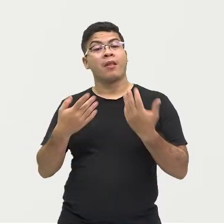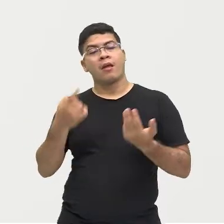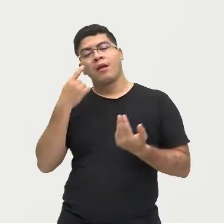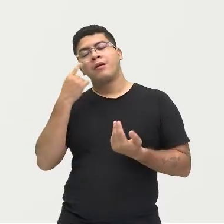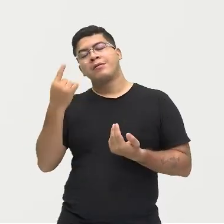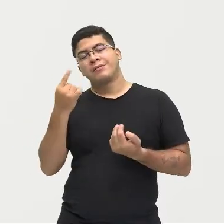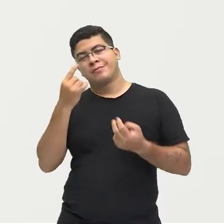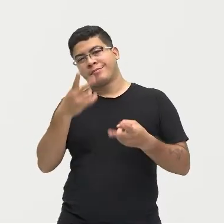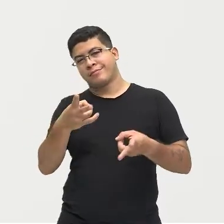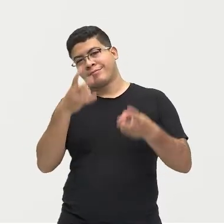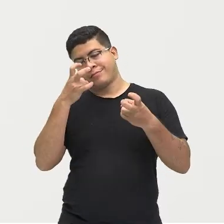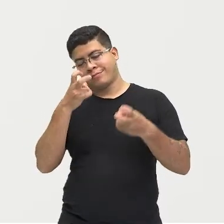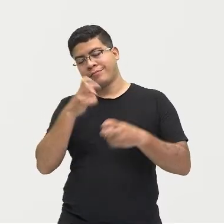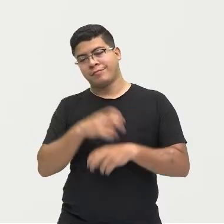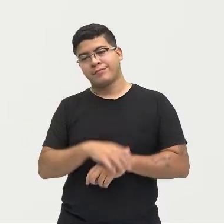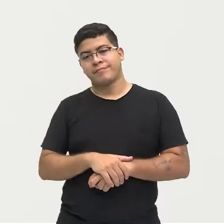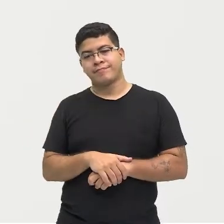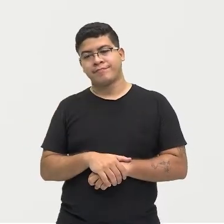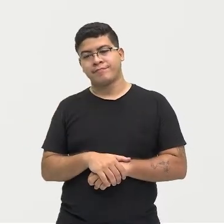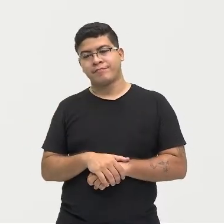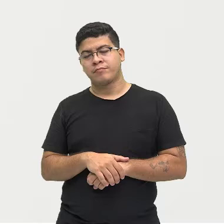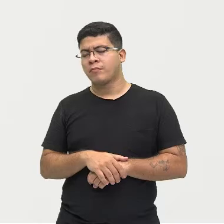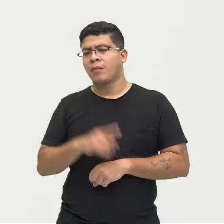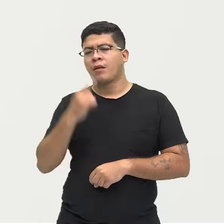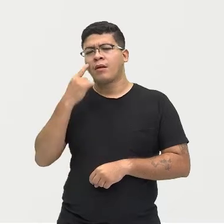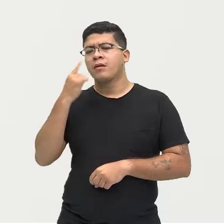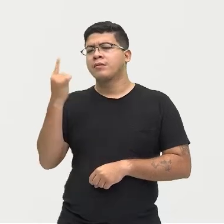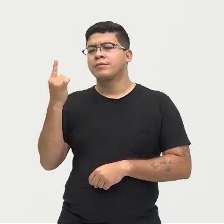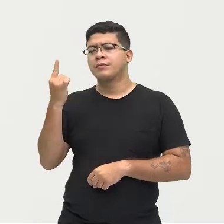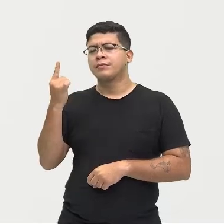os radicais. Que radical é esse?